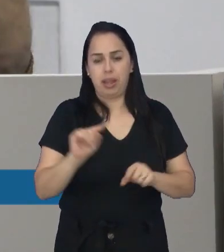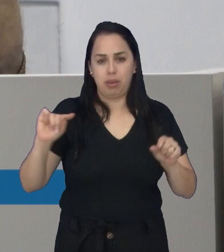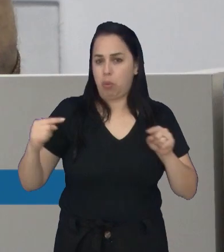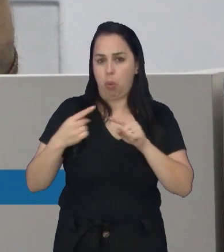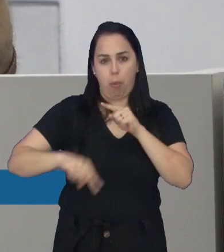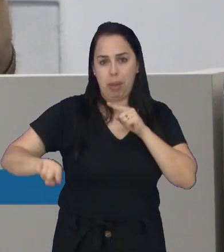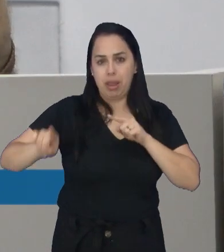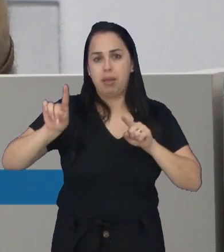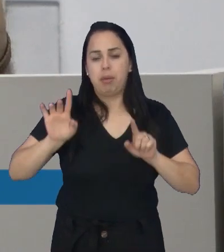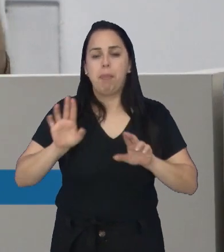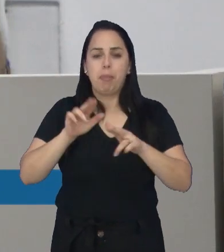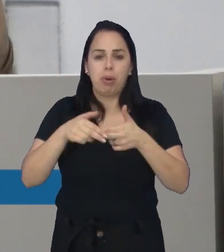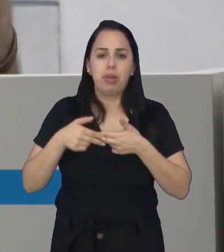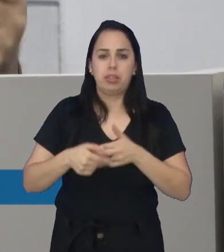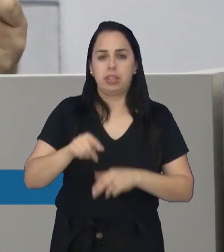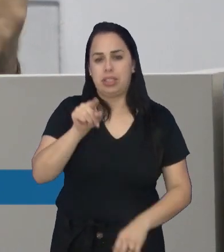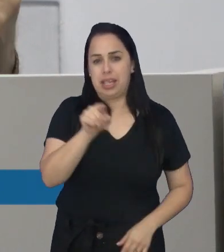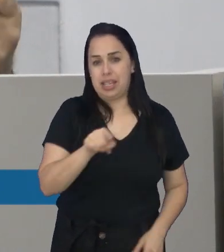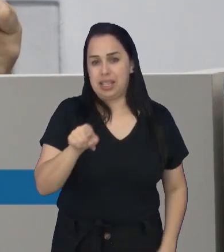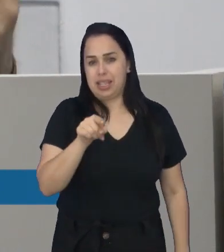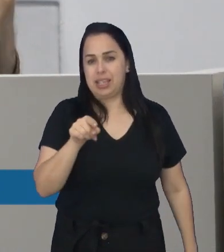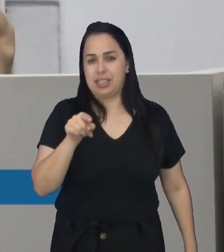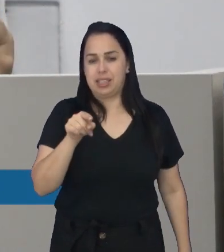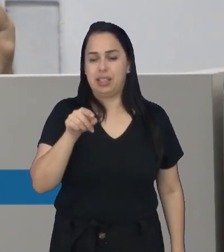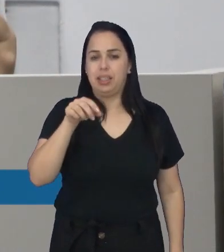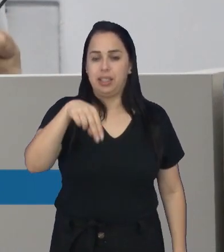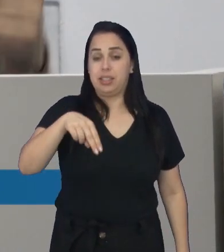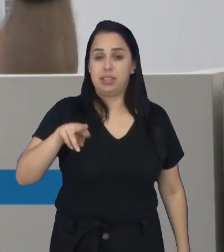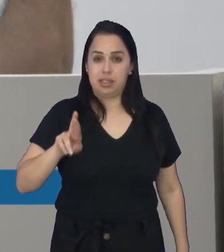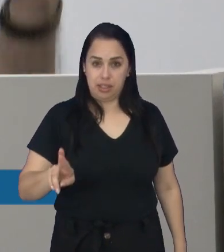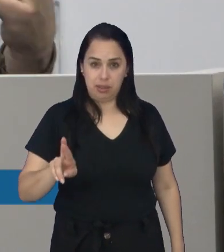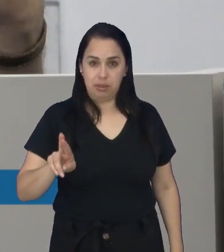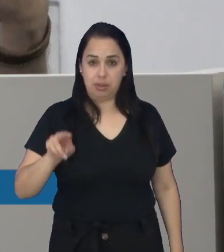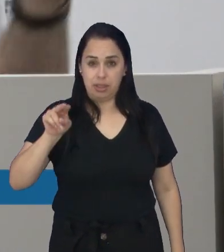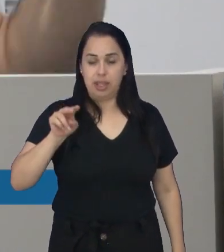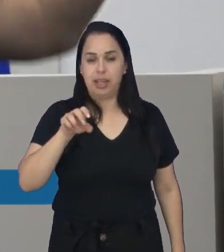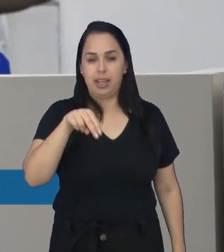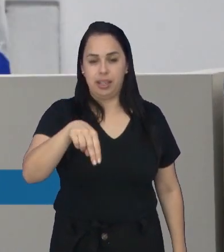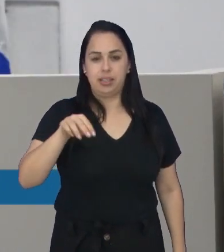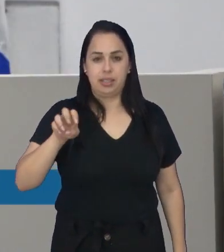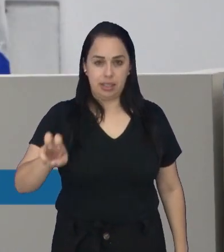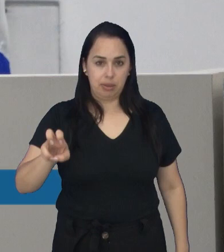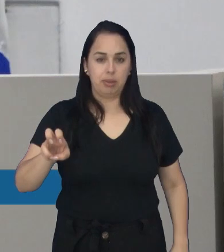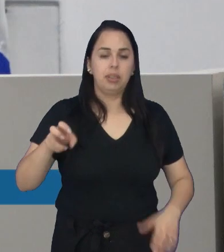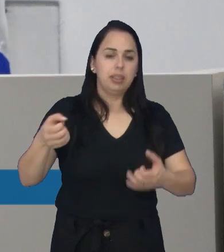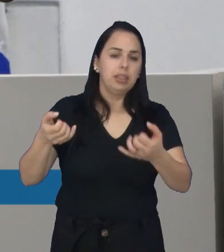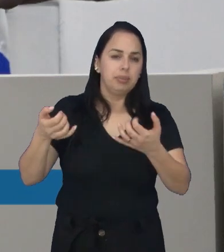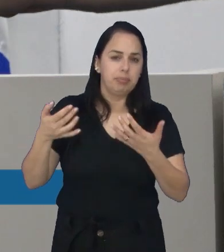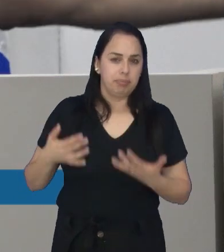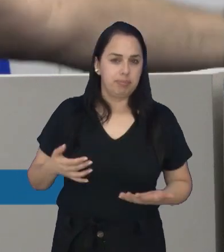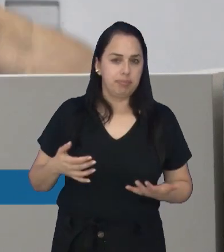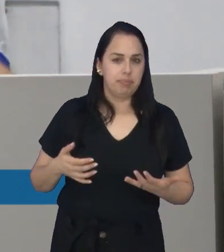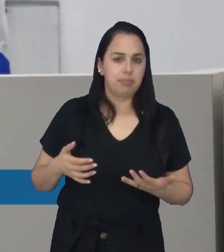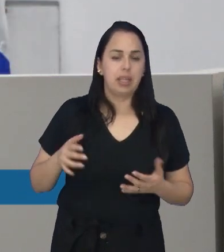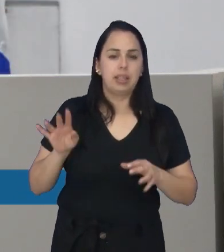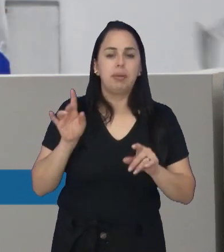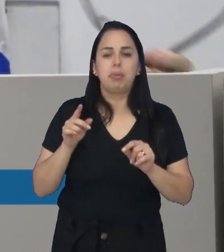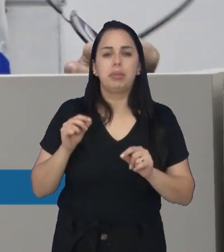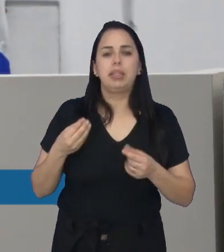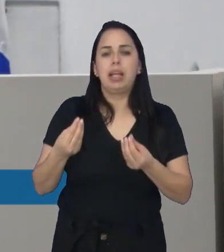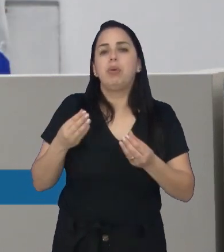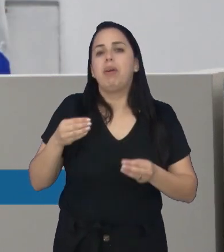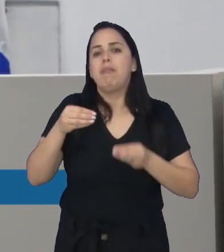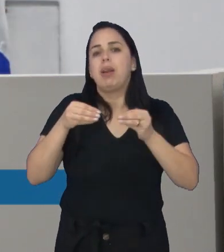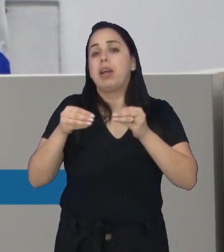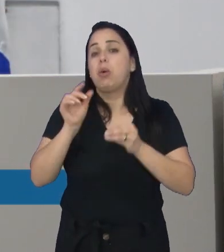criou as M5 as M5 é exatamente um zoneamento de parâmetros com flexibilidade que nós estamos trazendo inclusive reflexibilidade porque assim eu